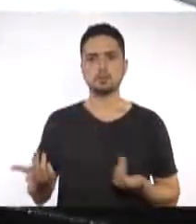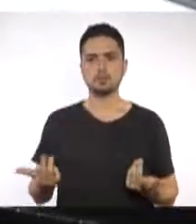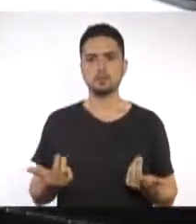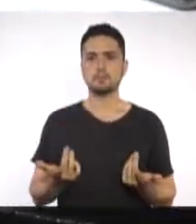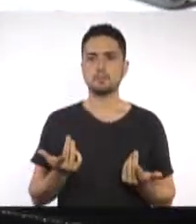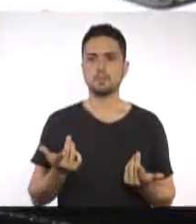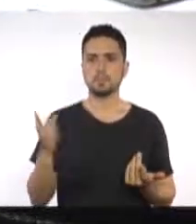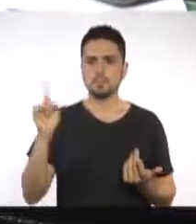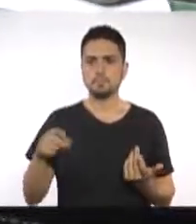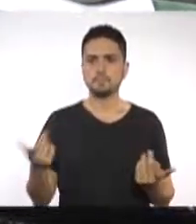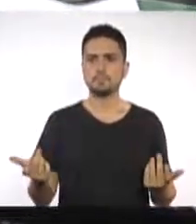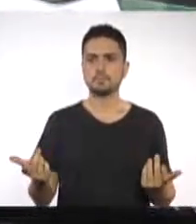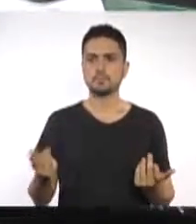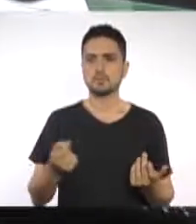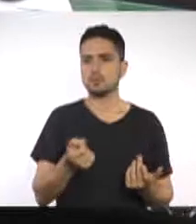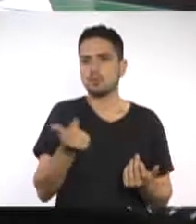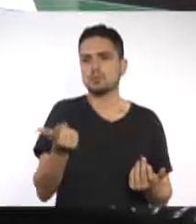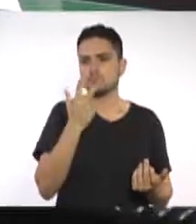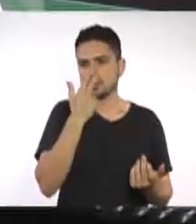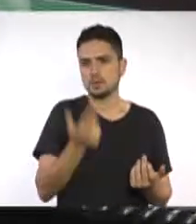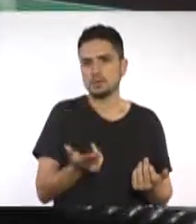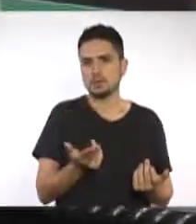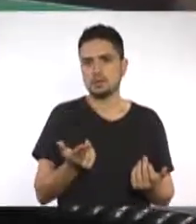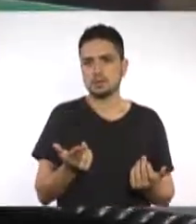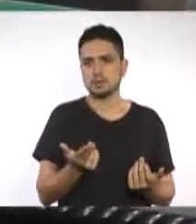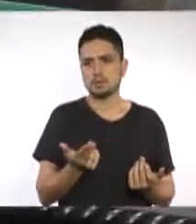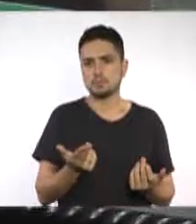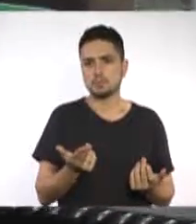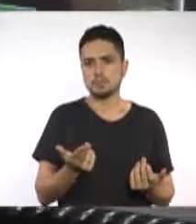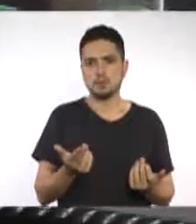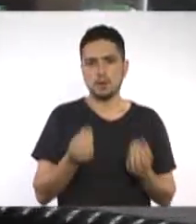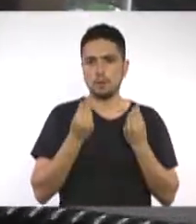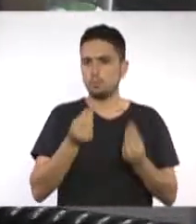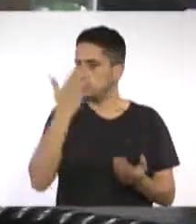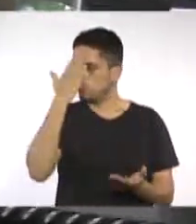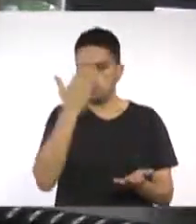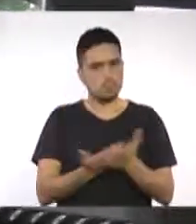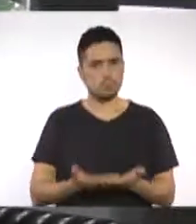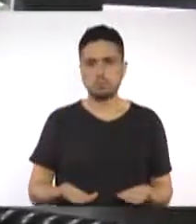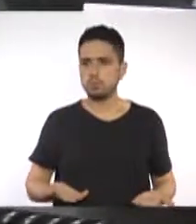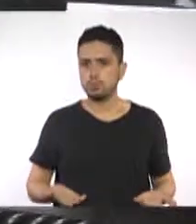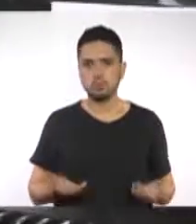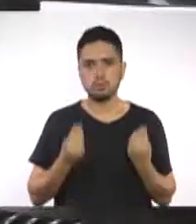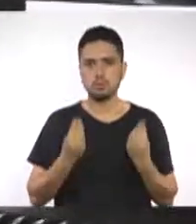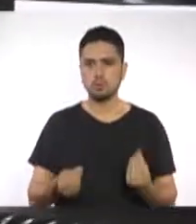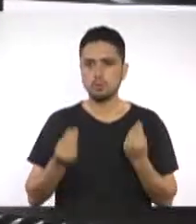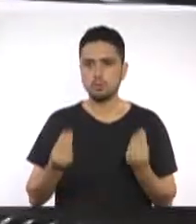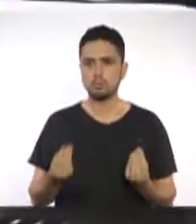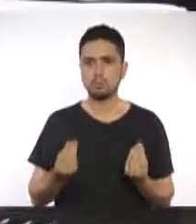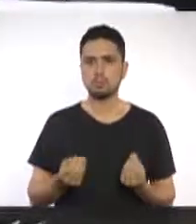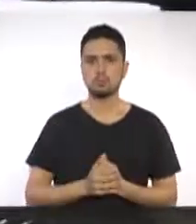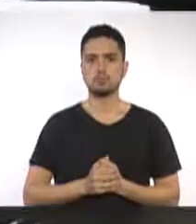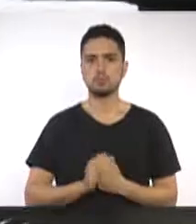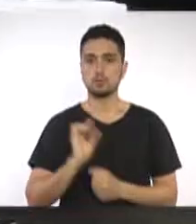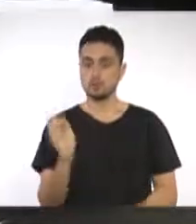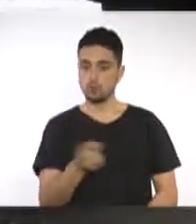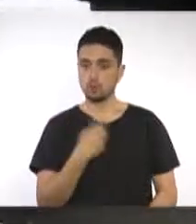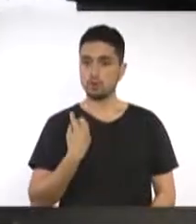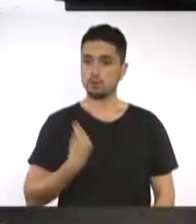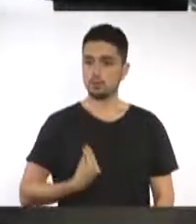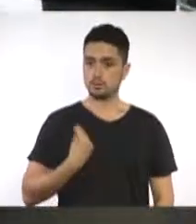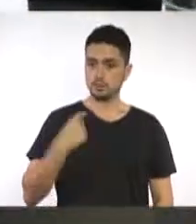absolutamente quase inacreditável. E nós estamos aqui,